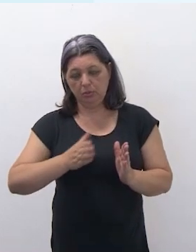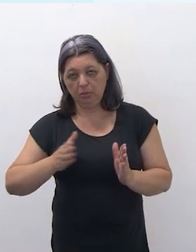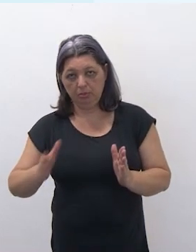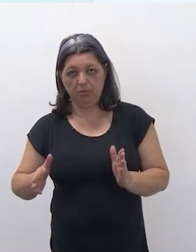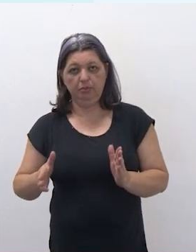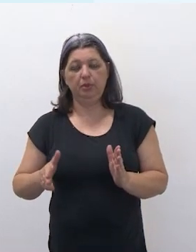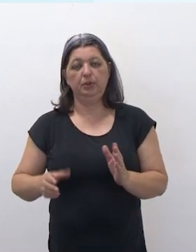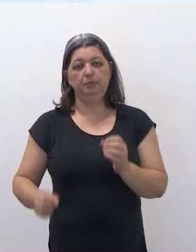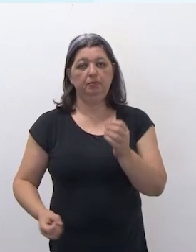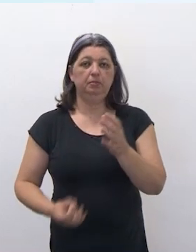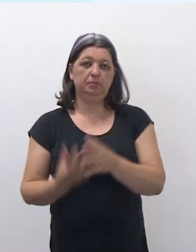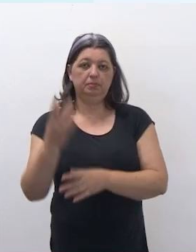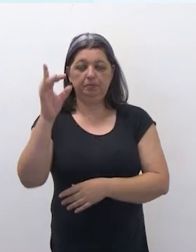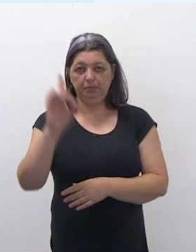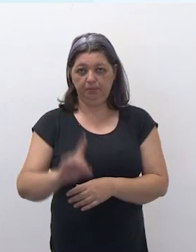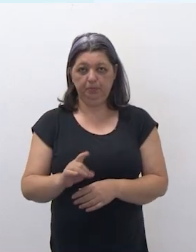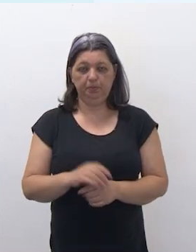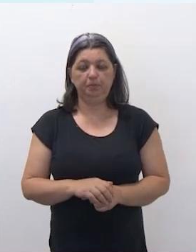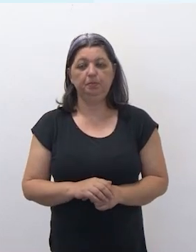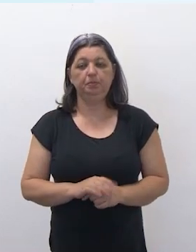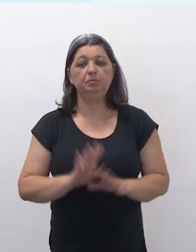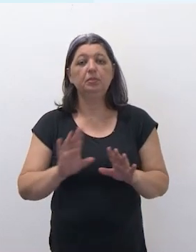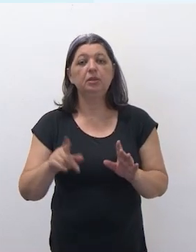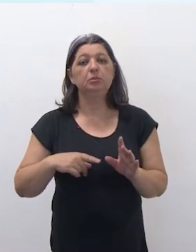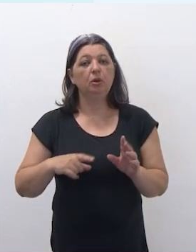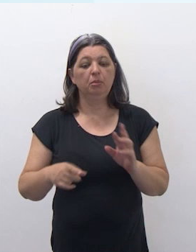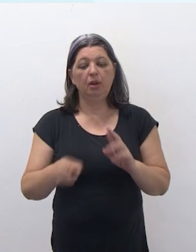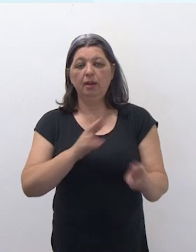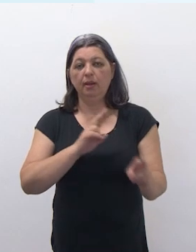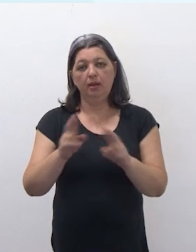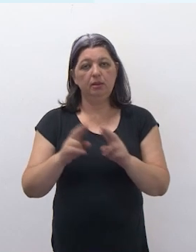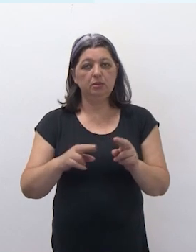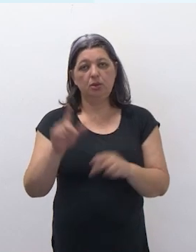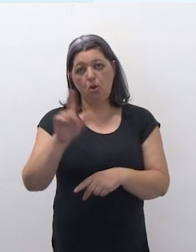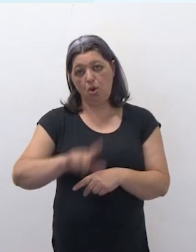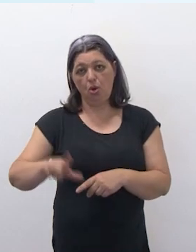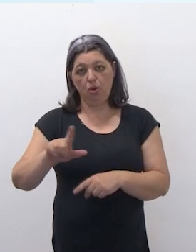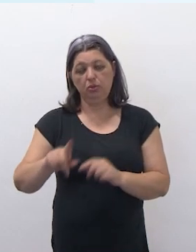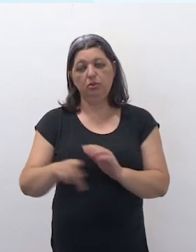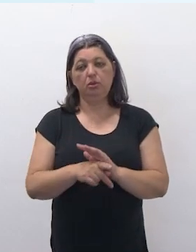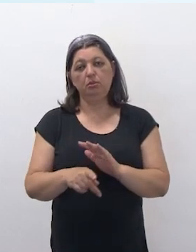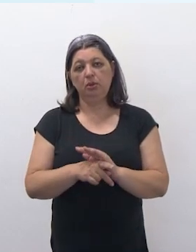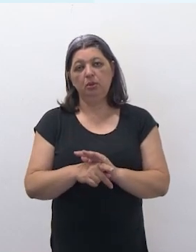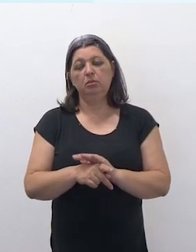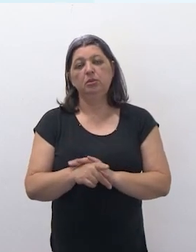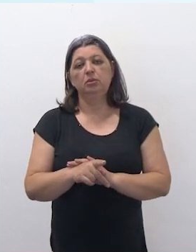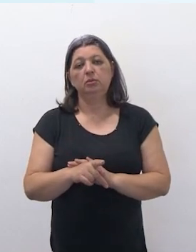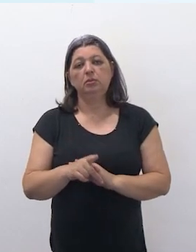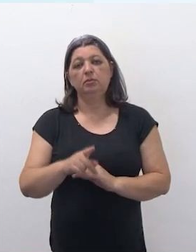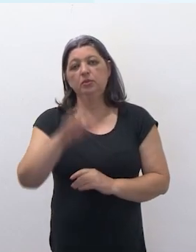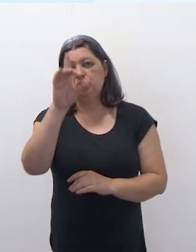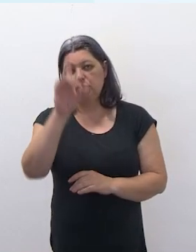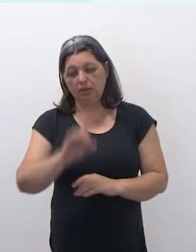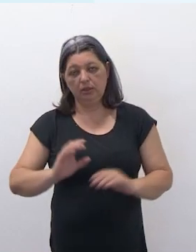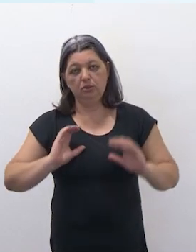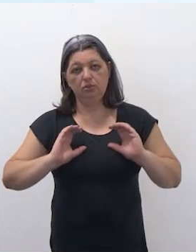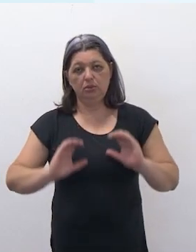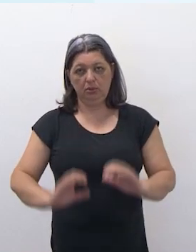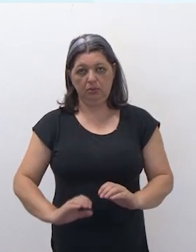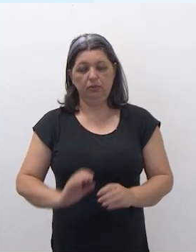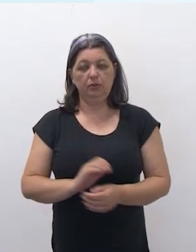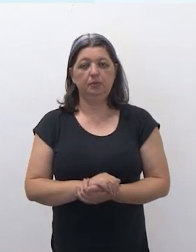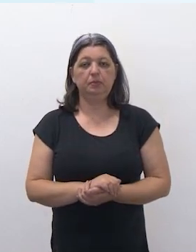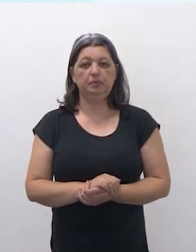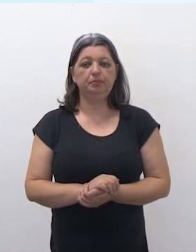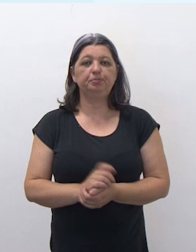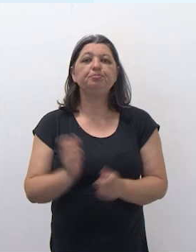cronológica de surgimento de direitos, mas uma relação lógica. Foi com base no exercício das liberdades, né, dos direitos civis, que se tornou